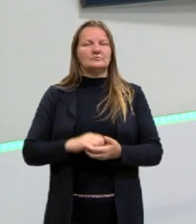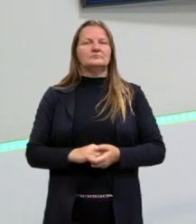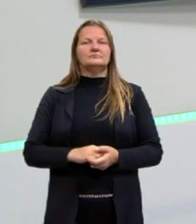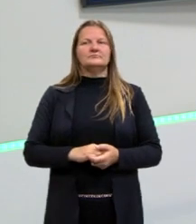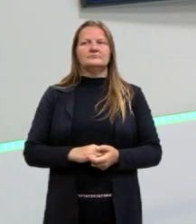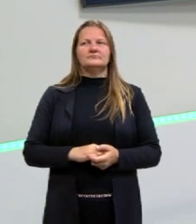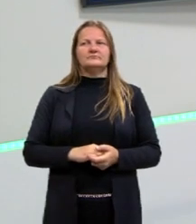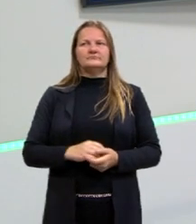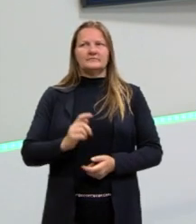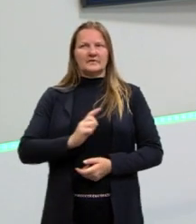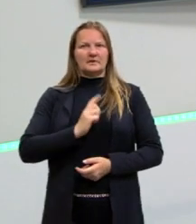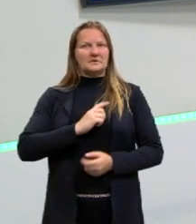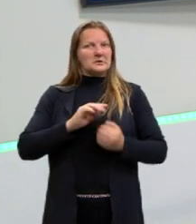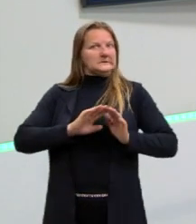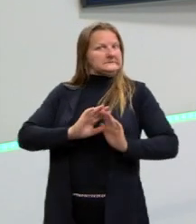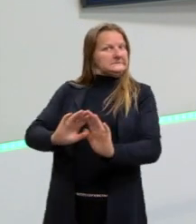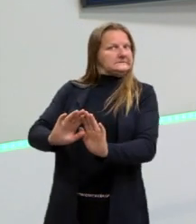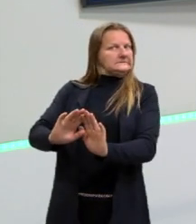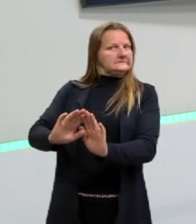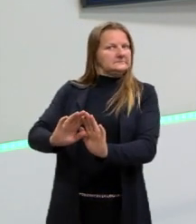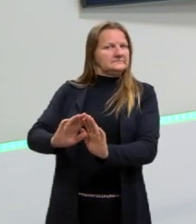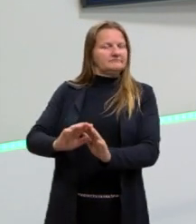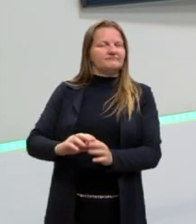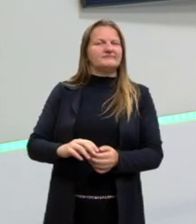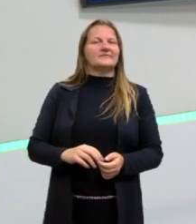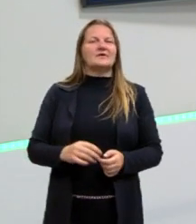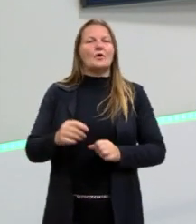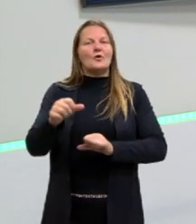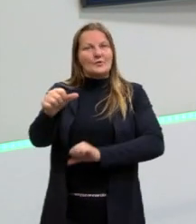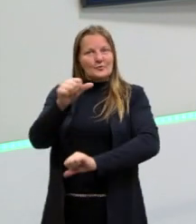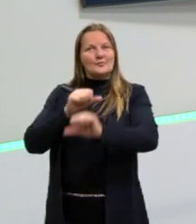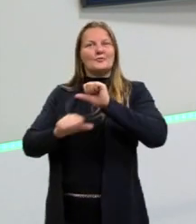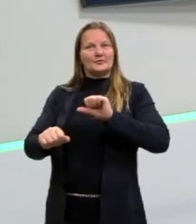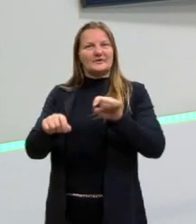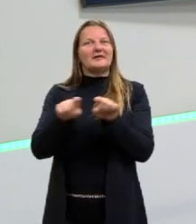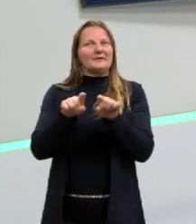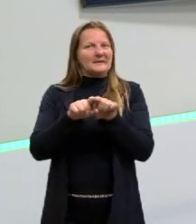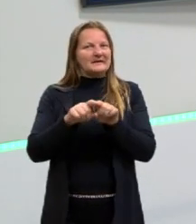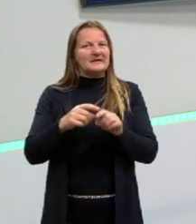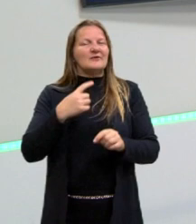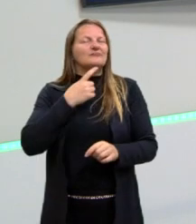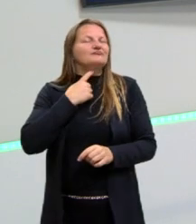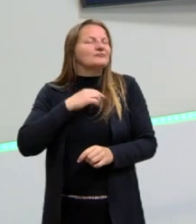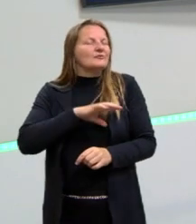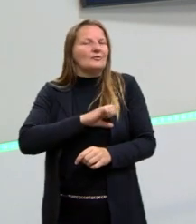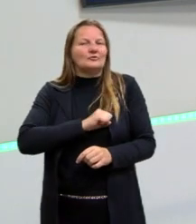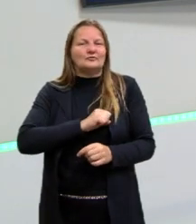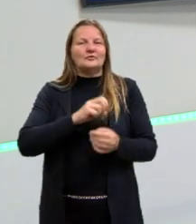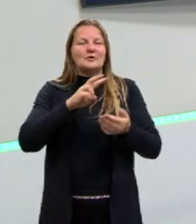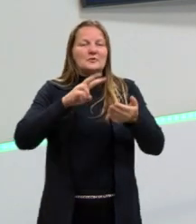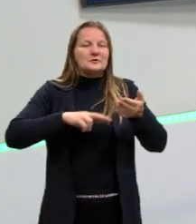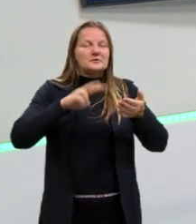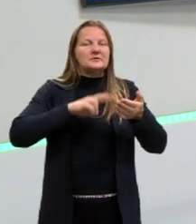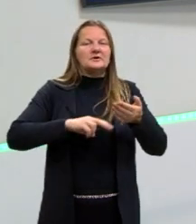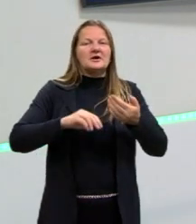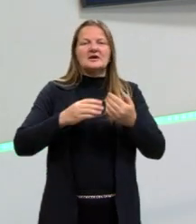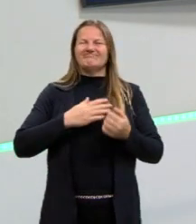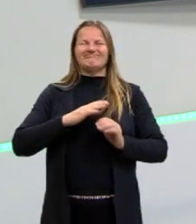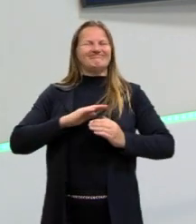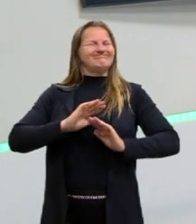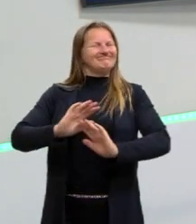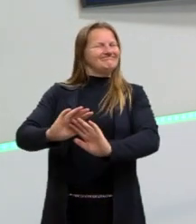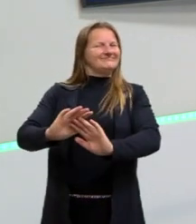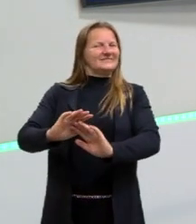gramática não gosta de trabalhar com interpretação. E o professor que é um professor mais das interpretações